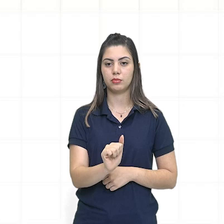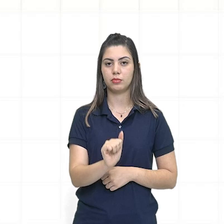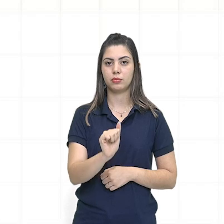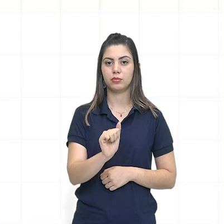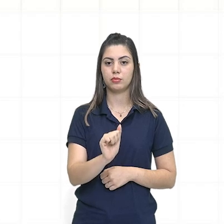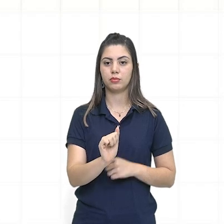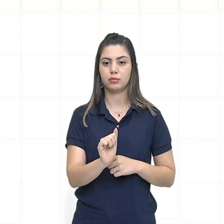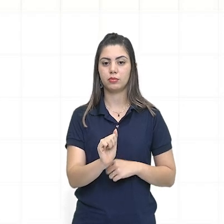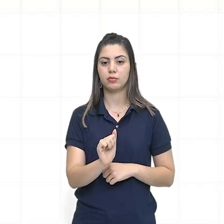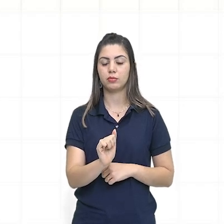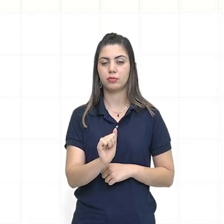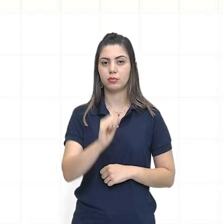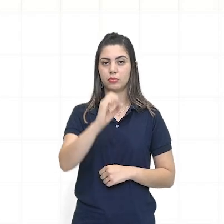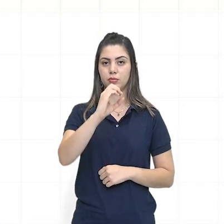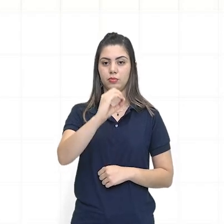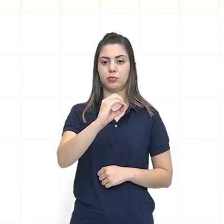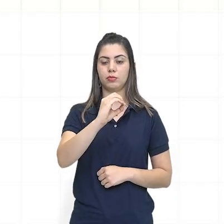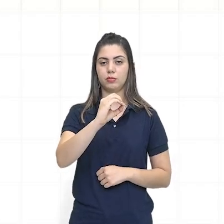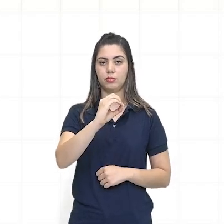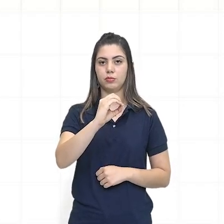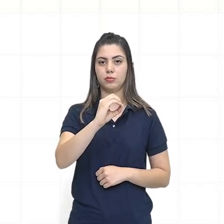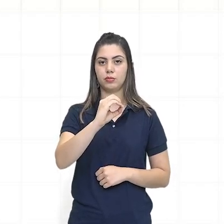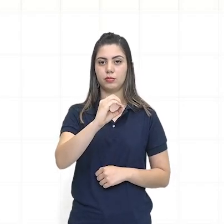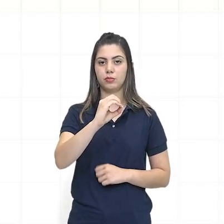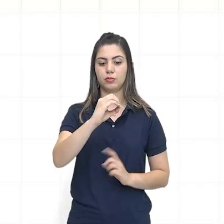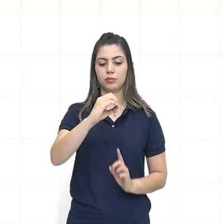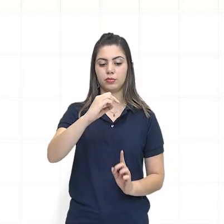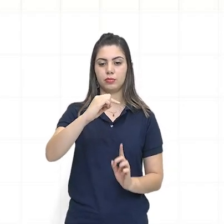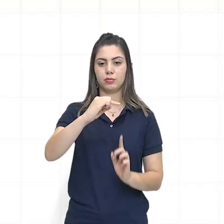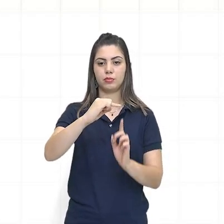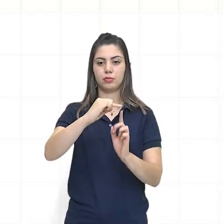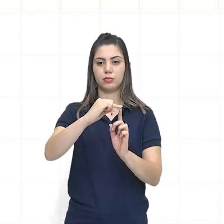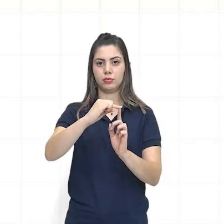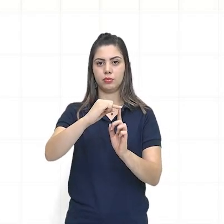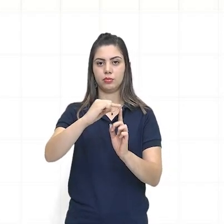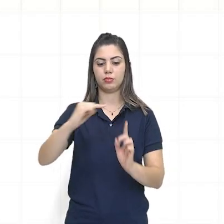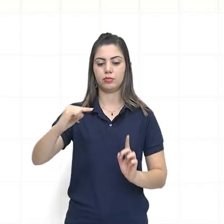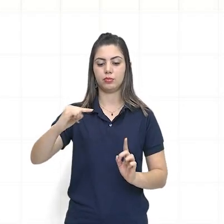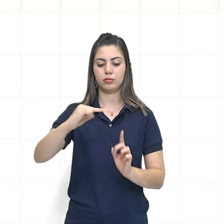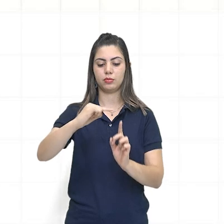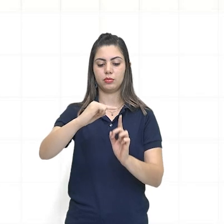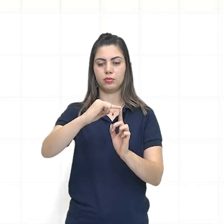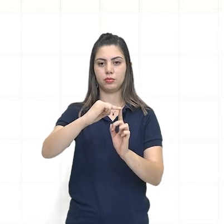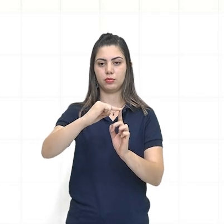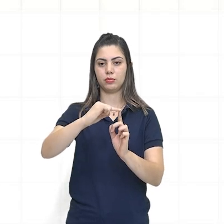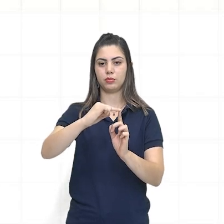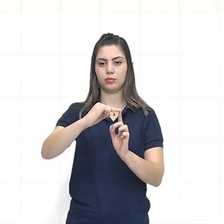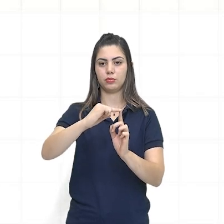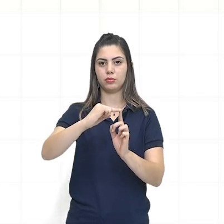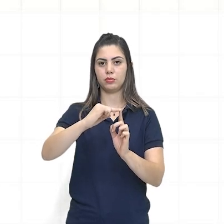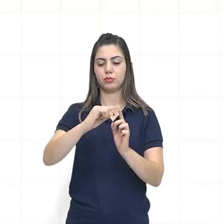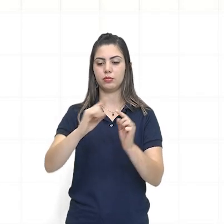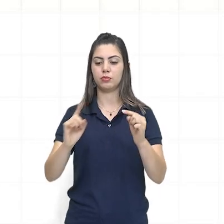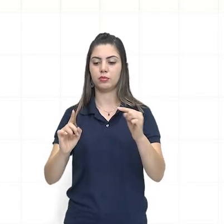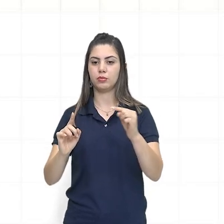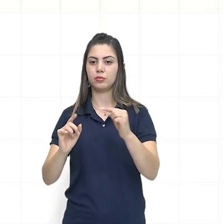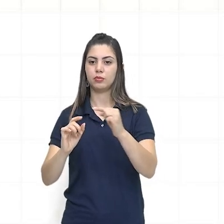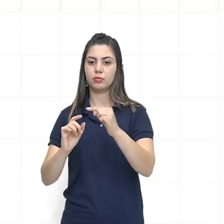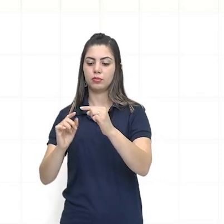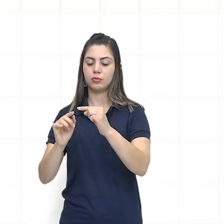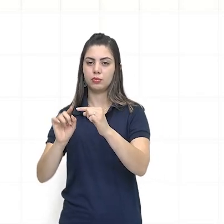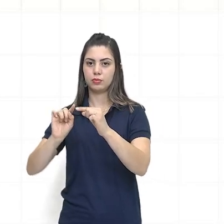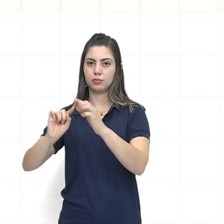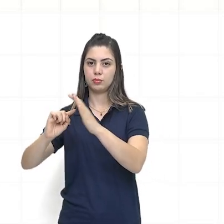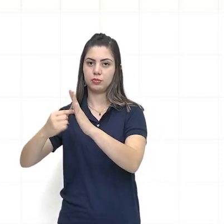passa pelo vértice O, que é o encontro aqui das duas semirretas, e termina no ponto B. Por